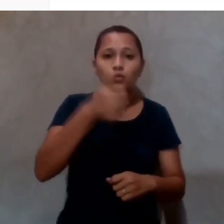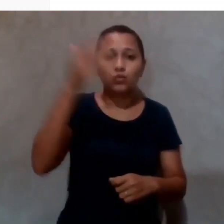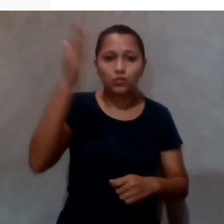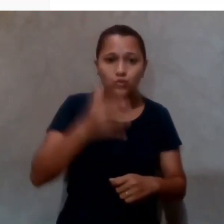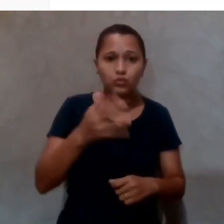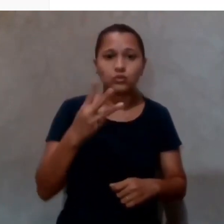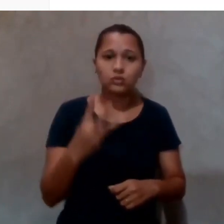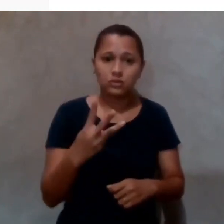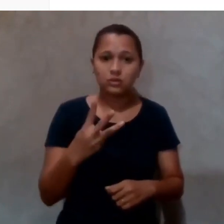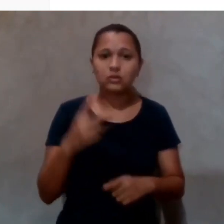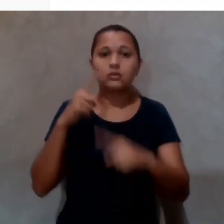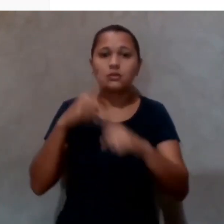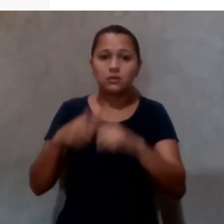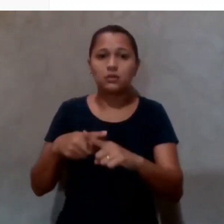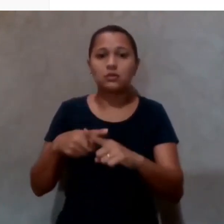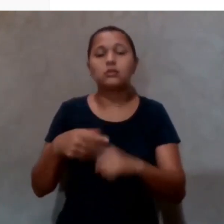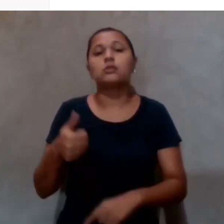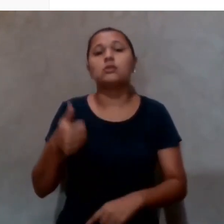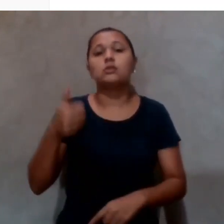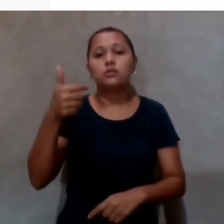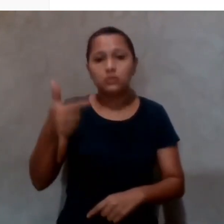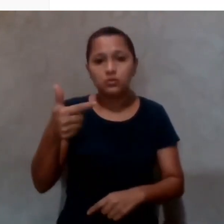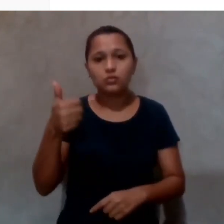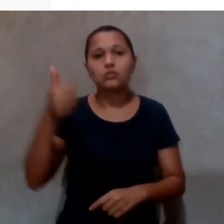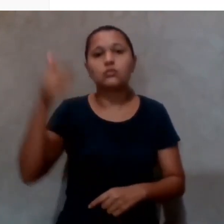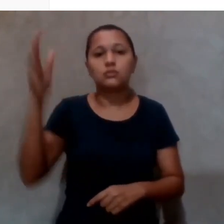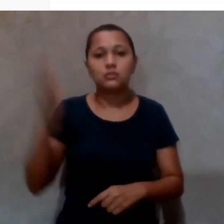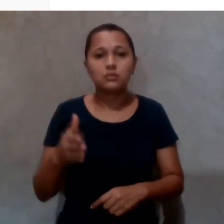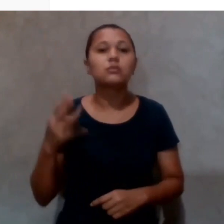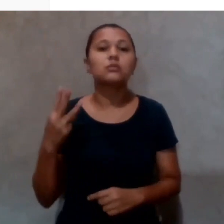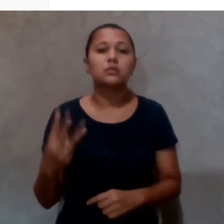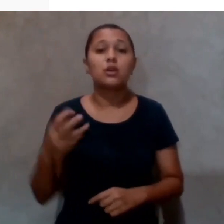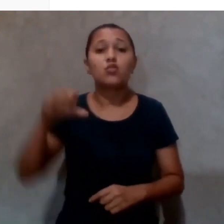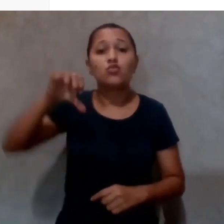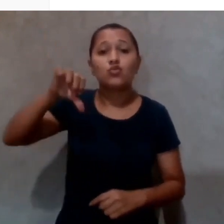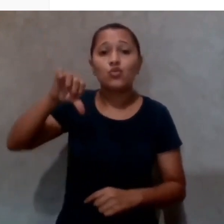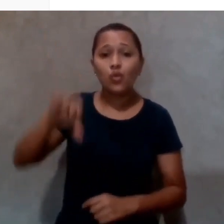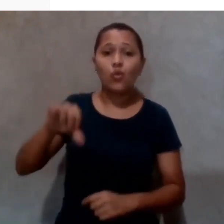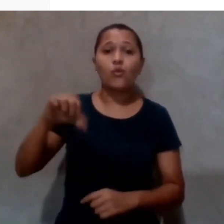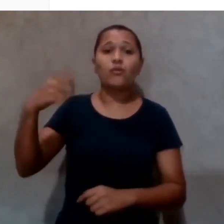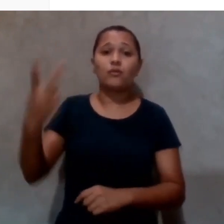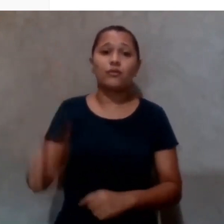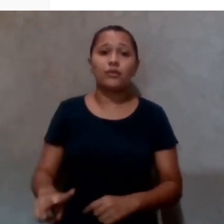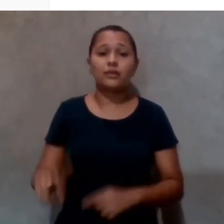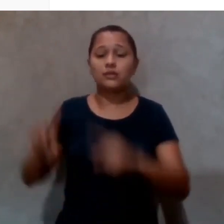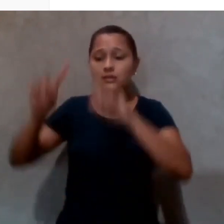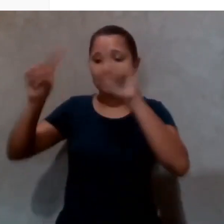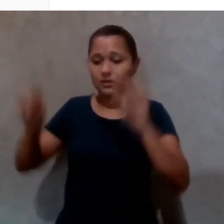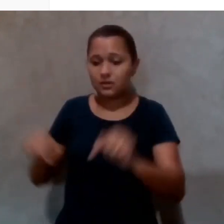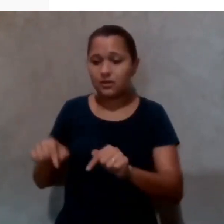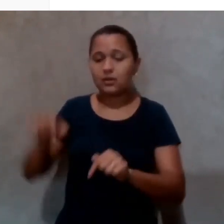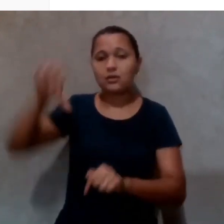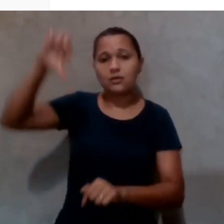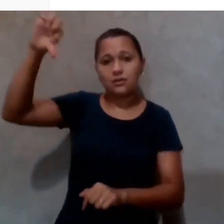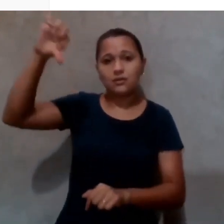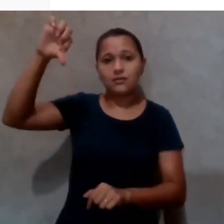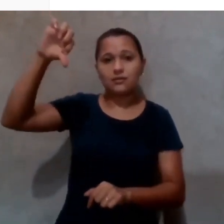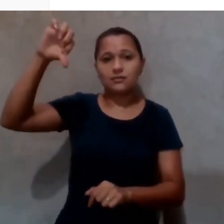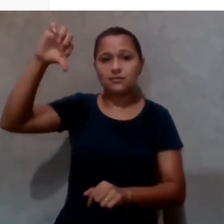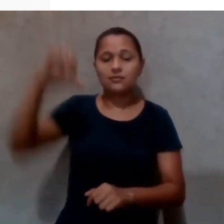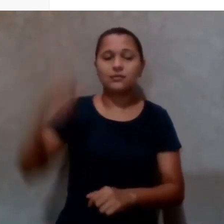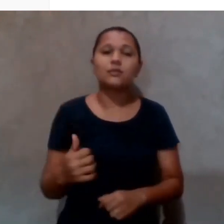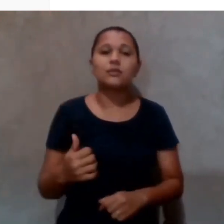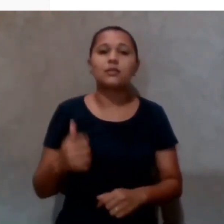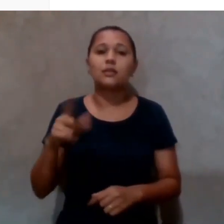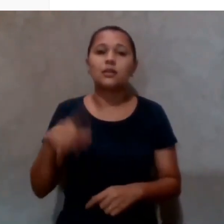9 vezes, que vai ser 1/3 elevado a 9, que me fornece a probabilidade de